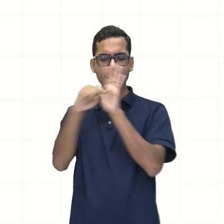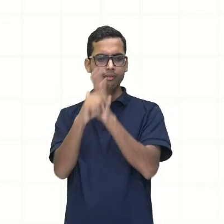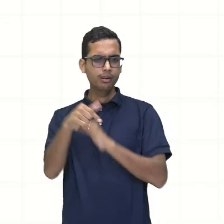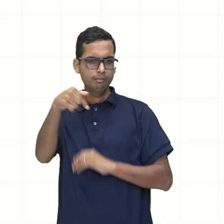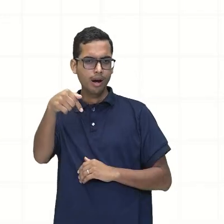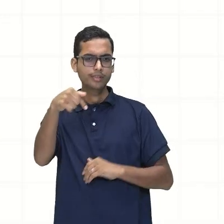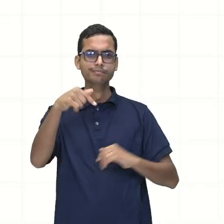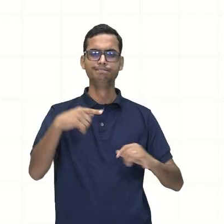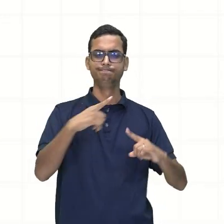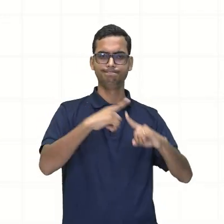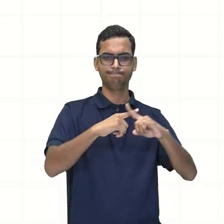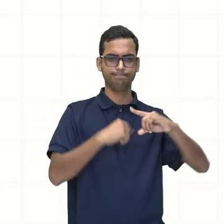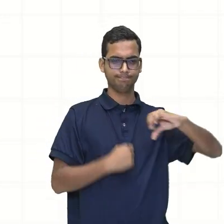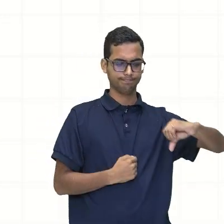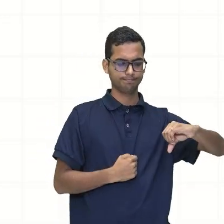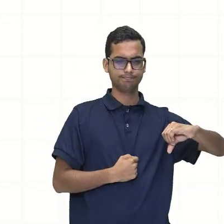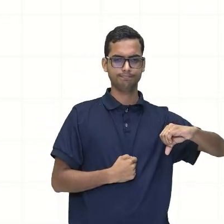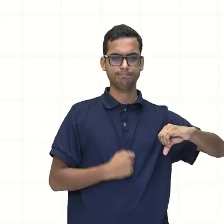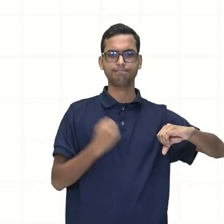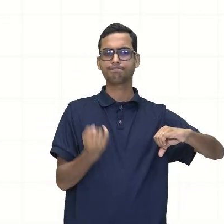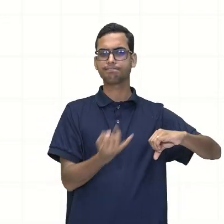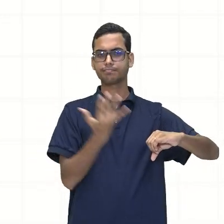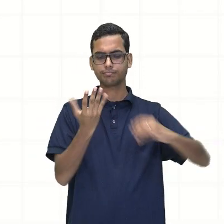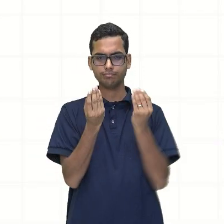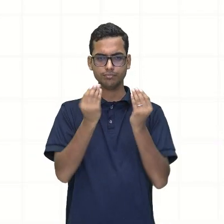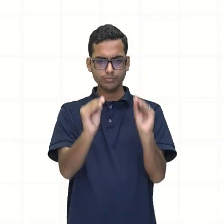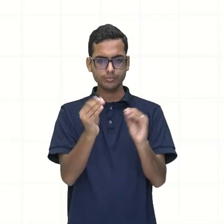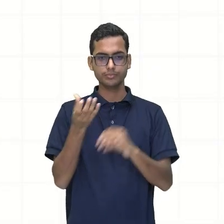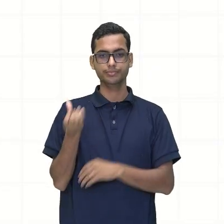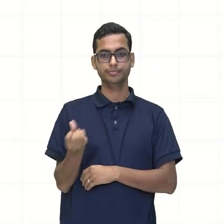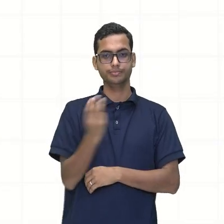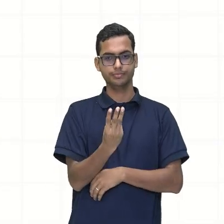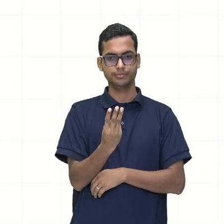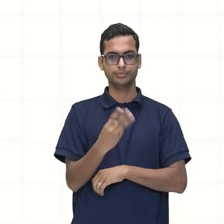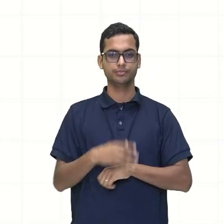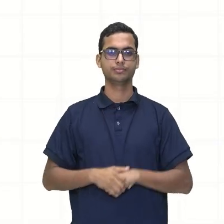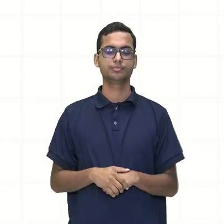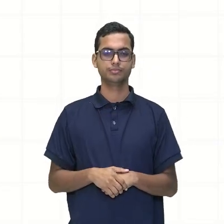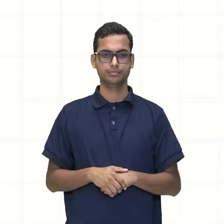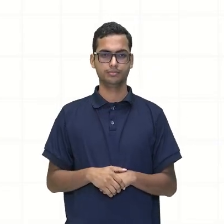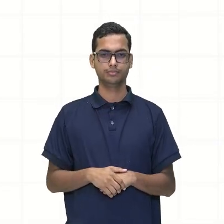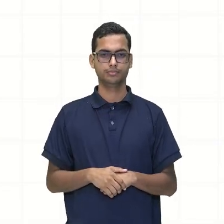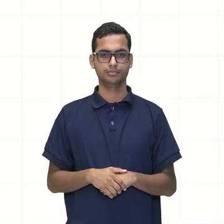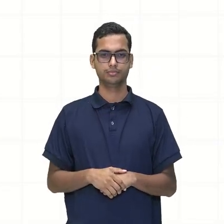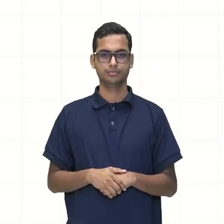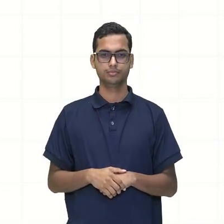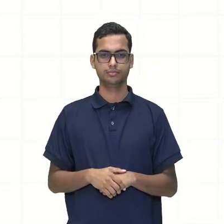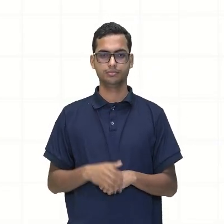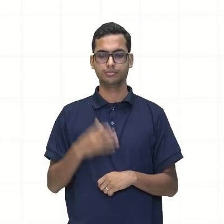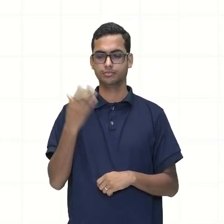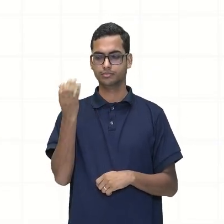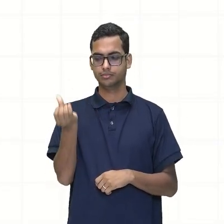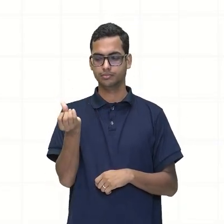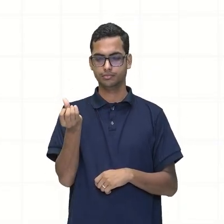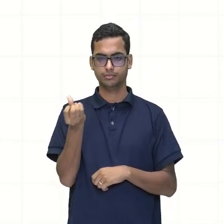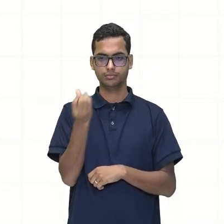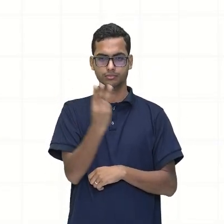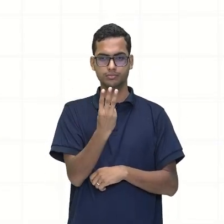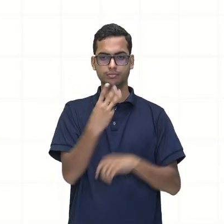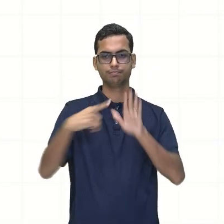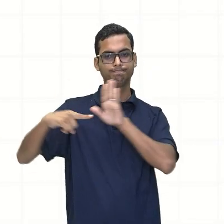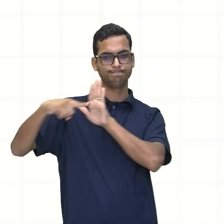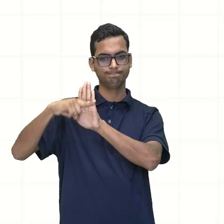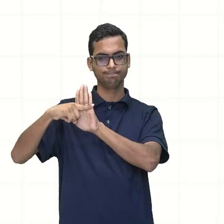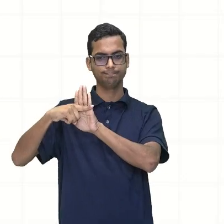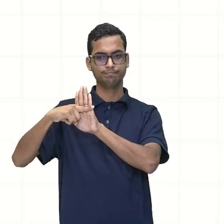9. Menos 7 vezes 9 vai dar 63, sendo que esse 63 é negativo, né? Por causa do negativo